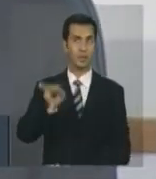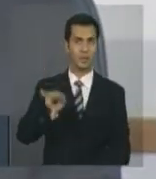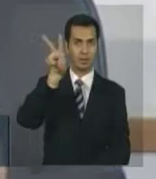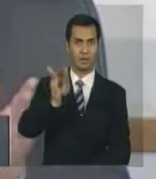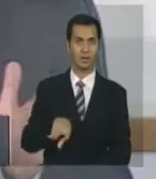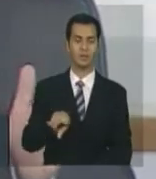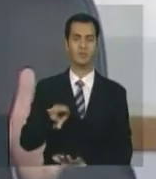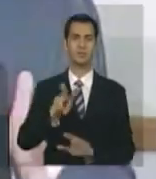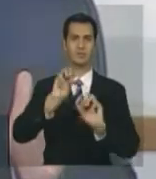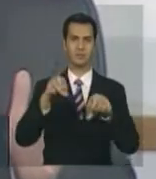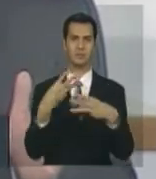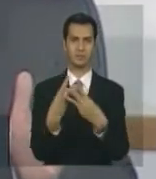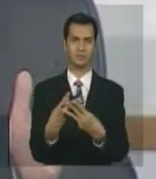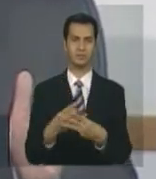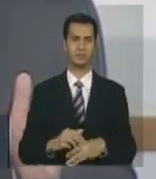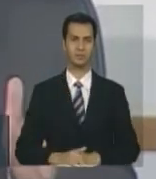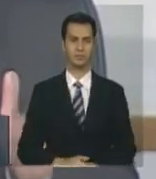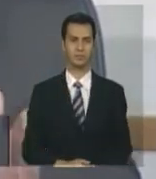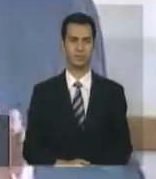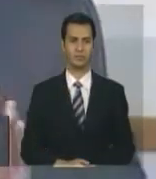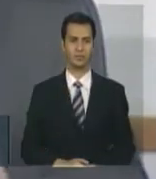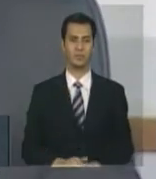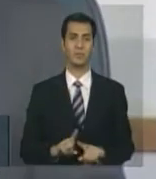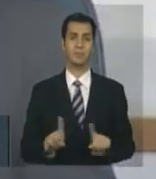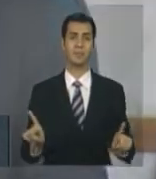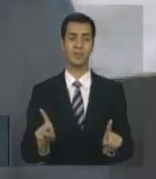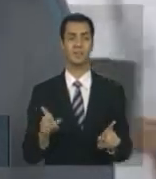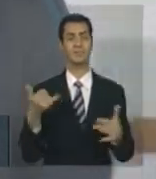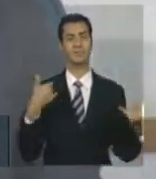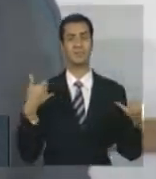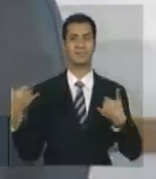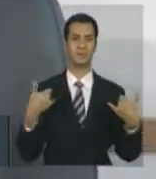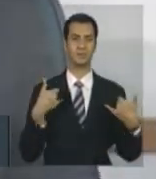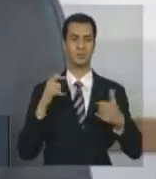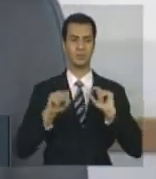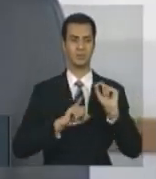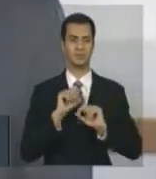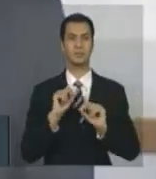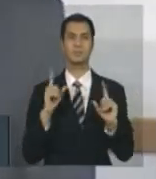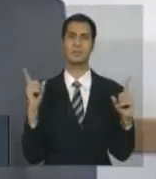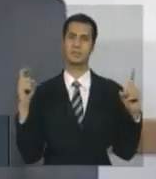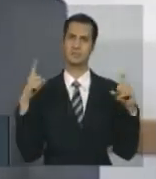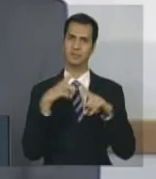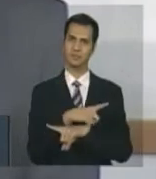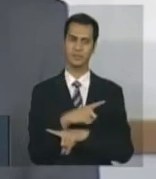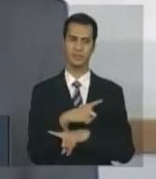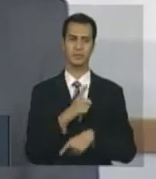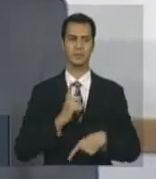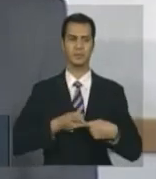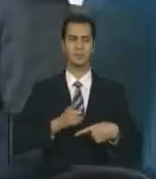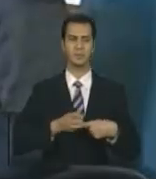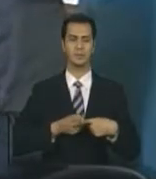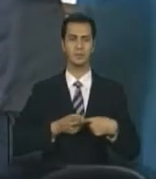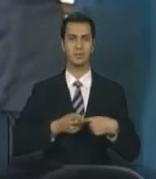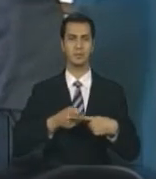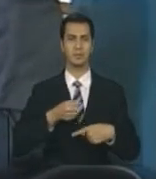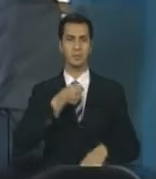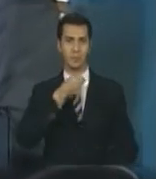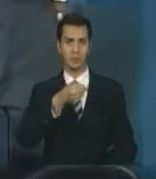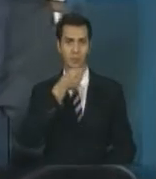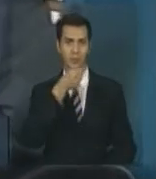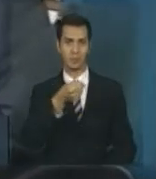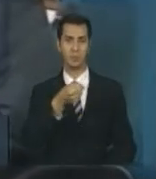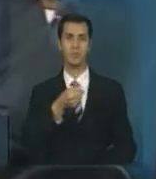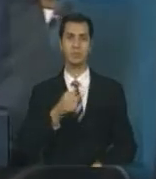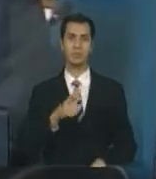lâminas. Agora, estão me chamando a atenção aqui da dificuldade dos microfones